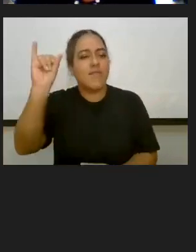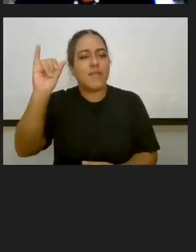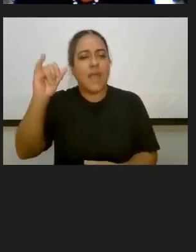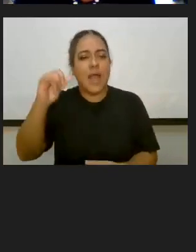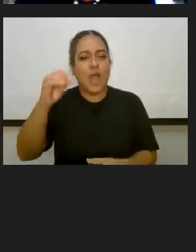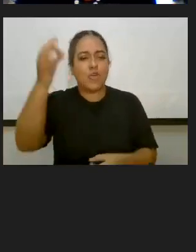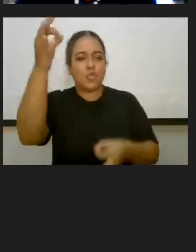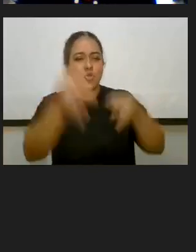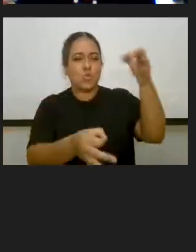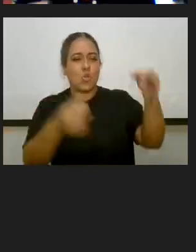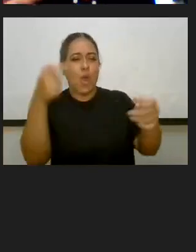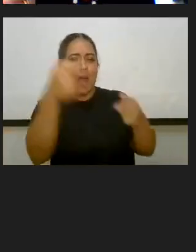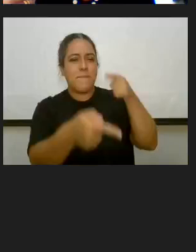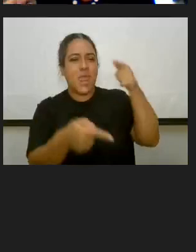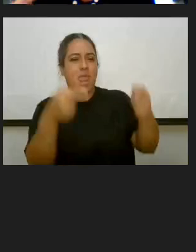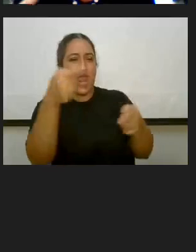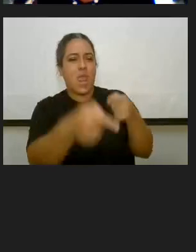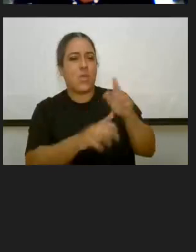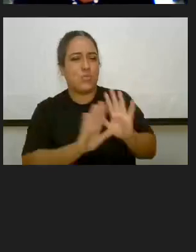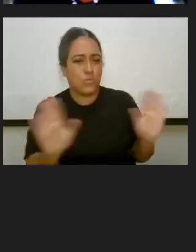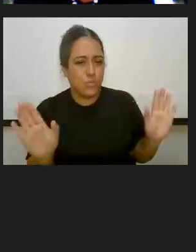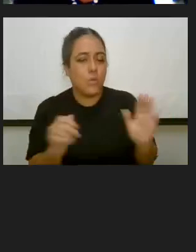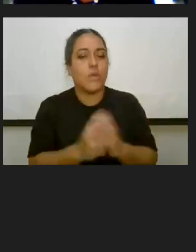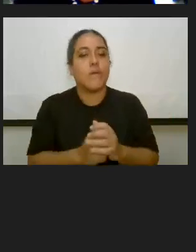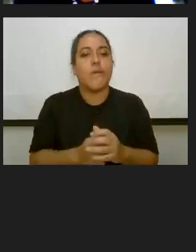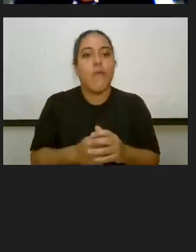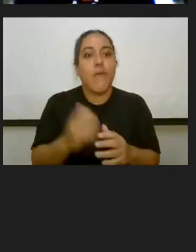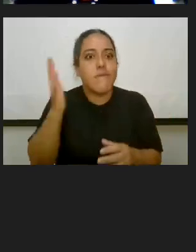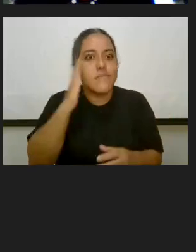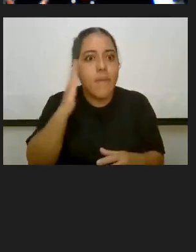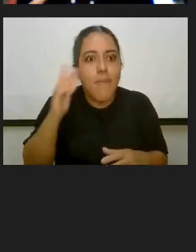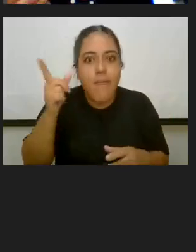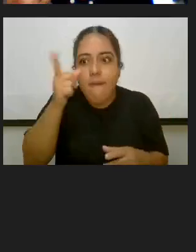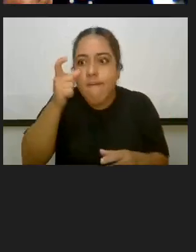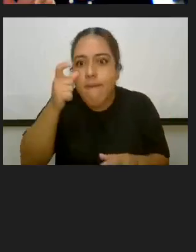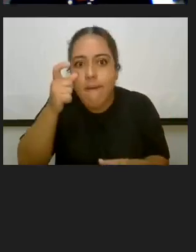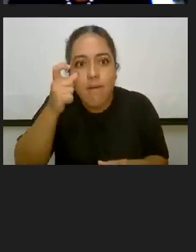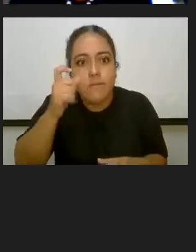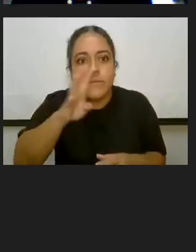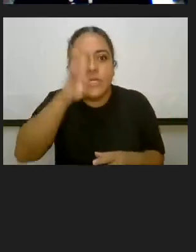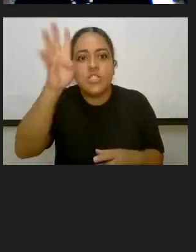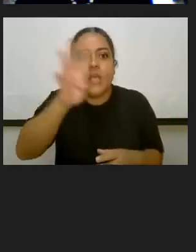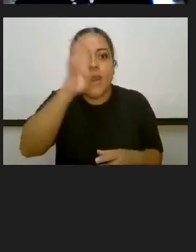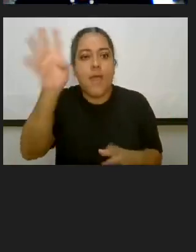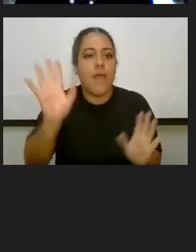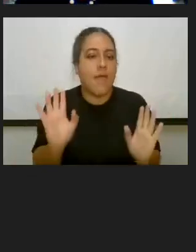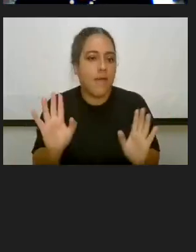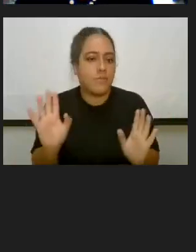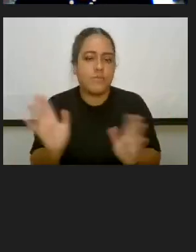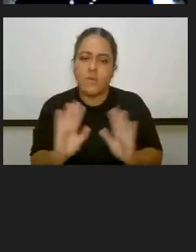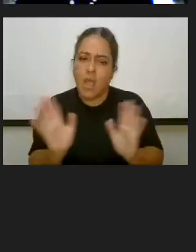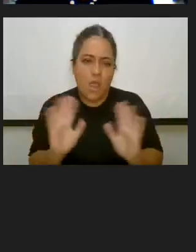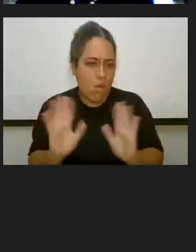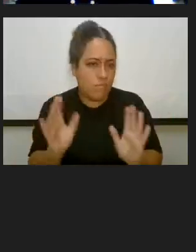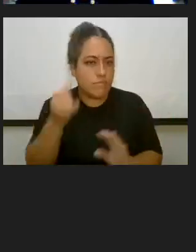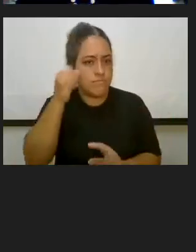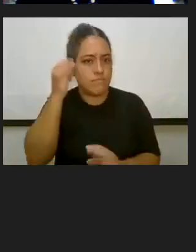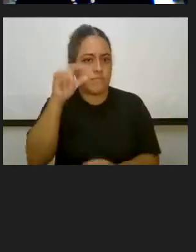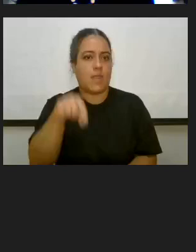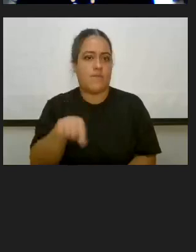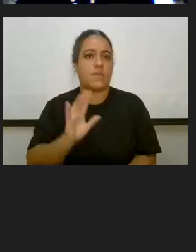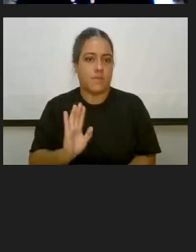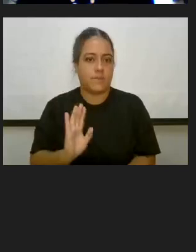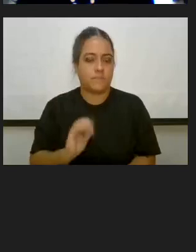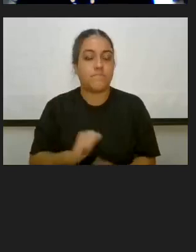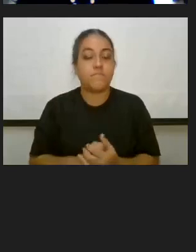querer saber mais, um exagero. Não ir nesse sentido. O